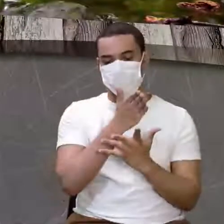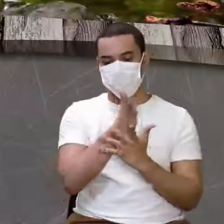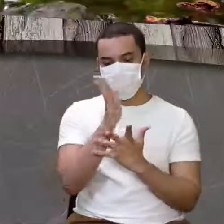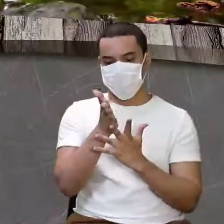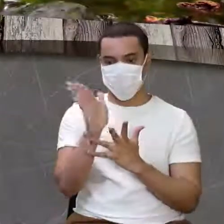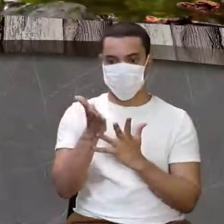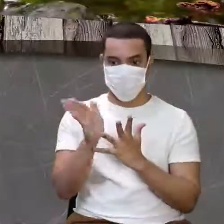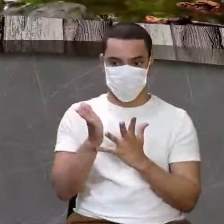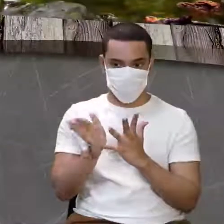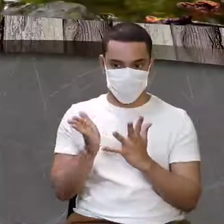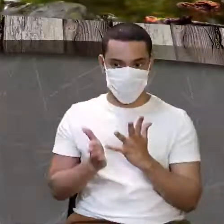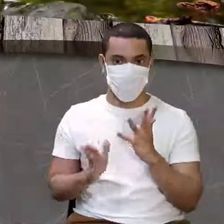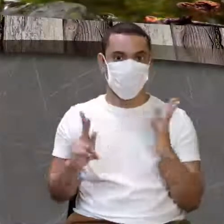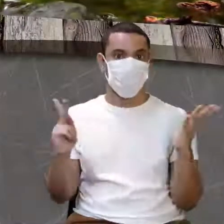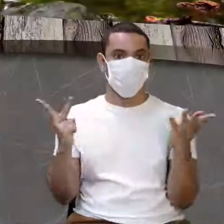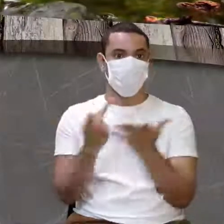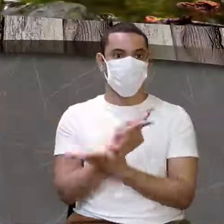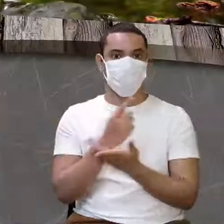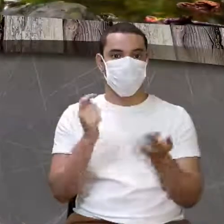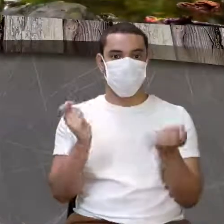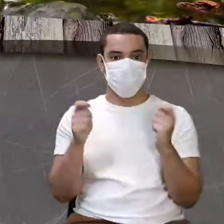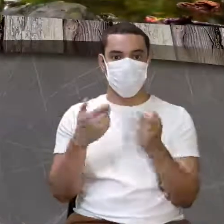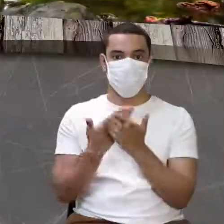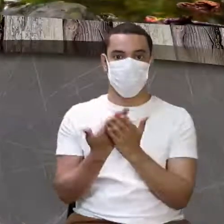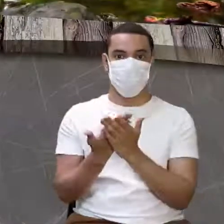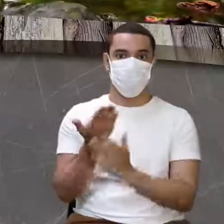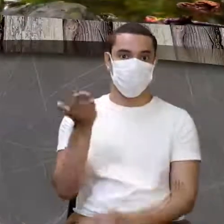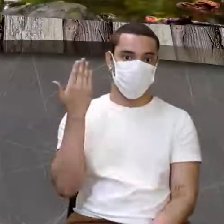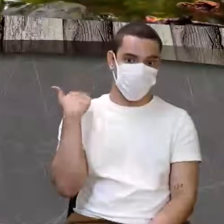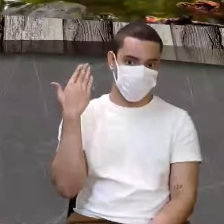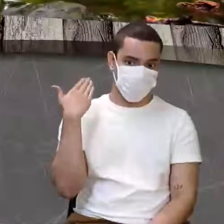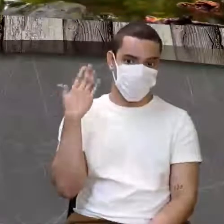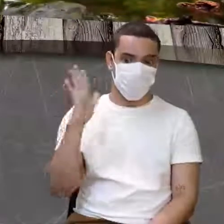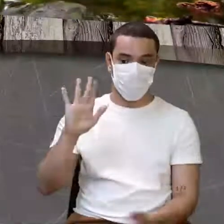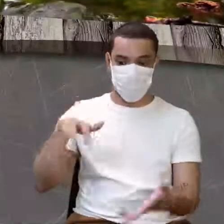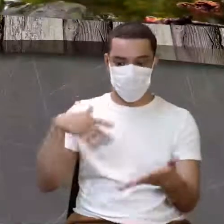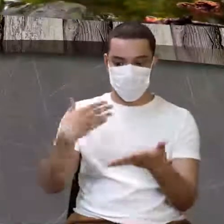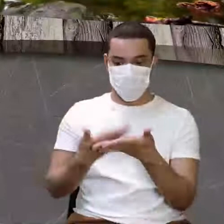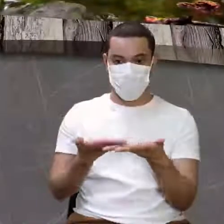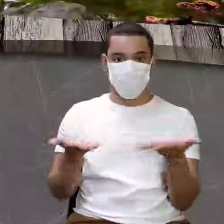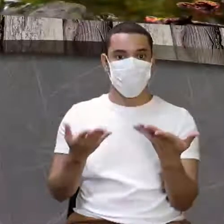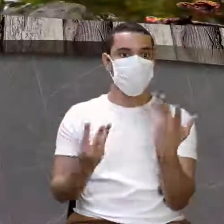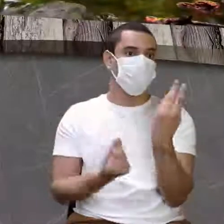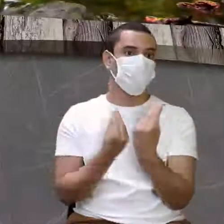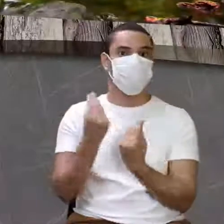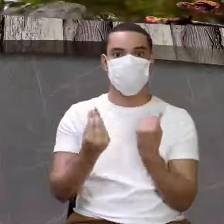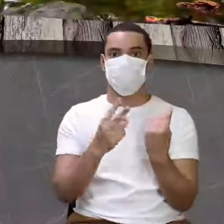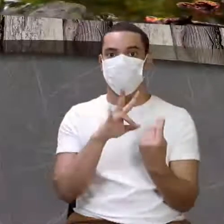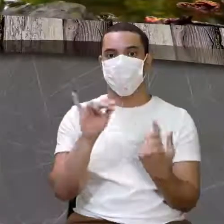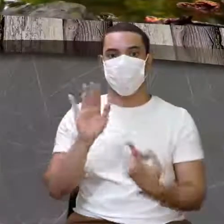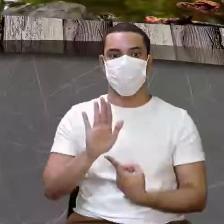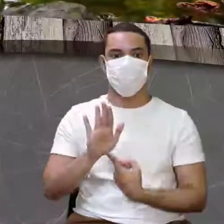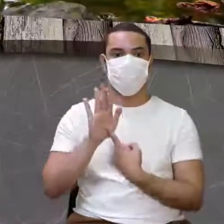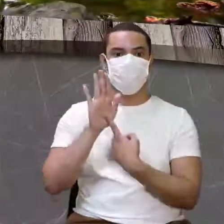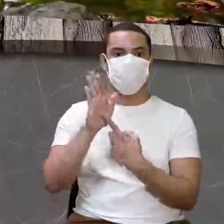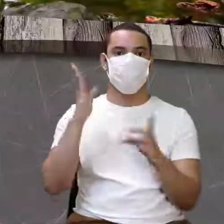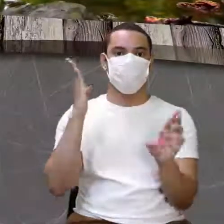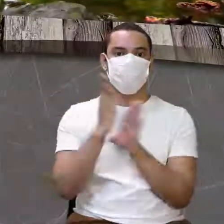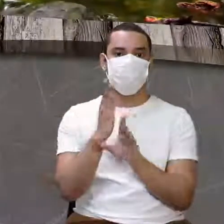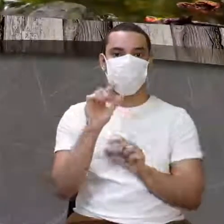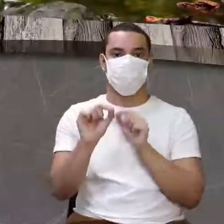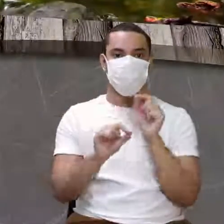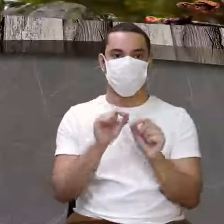ramificações, de todos esses eventos que nós vimos nas aulas anteriores para chegar aqui, para como a gente vai demonstrar isso através de